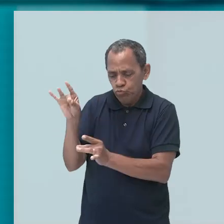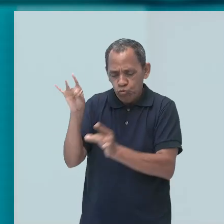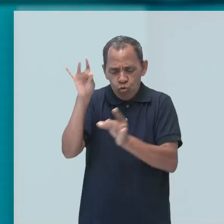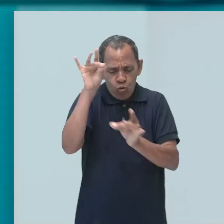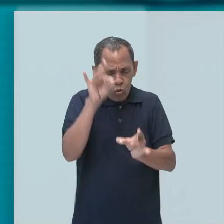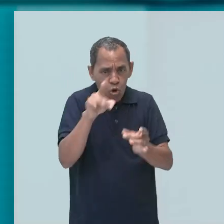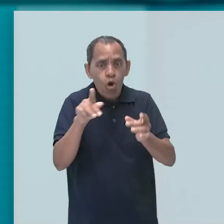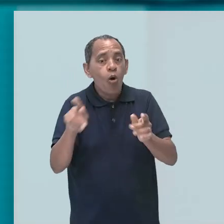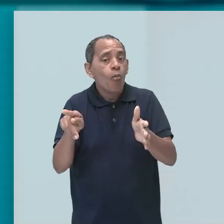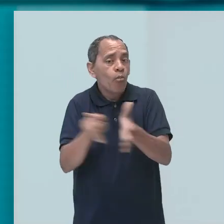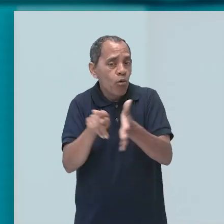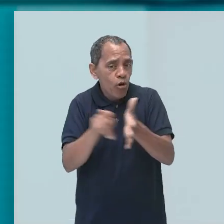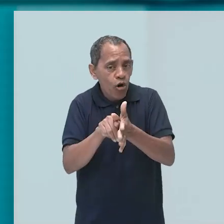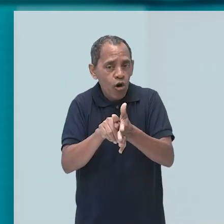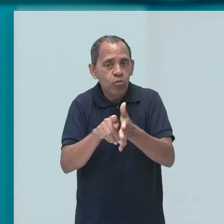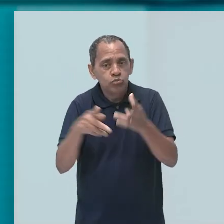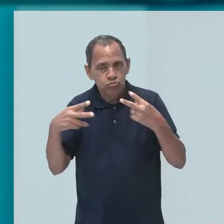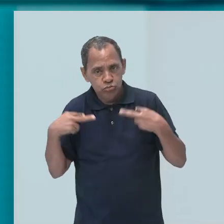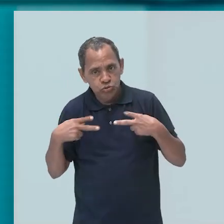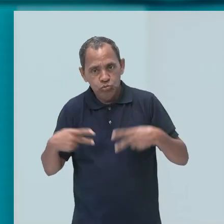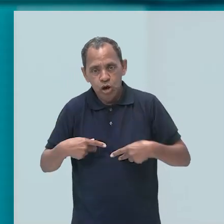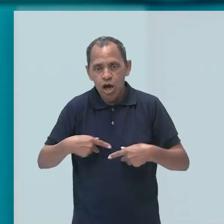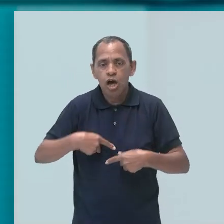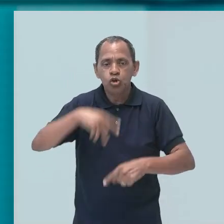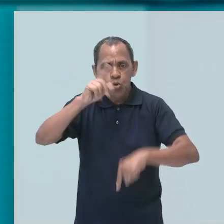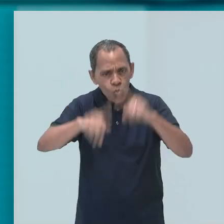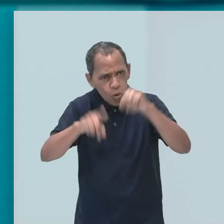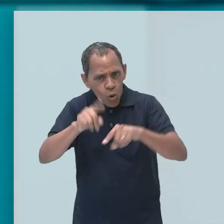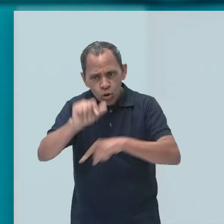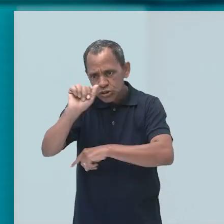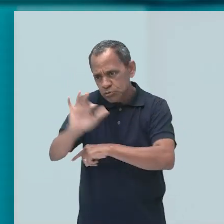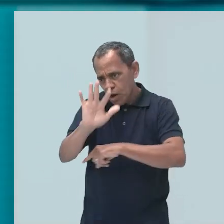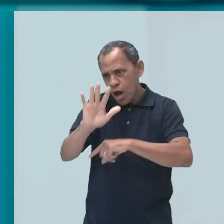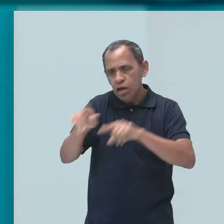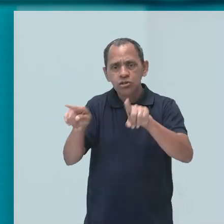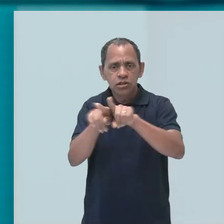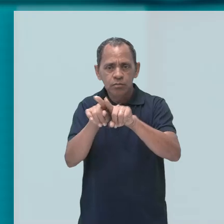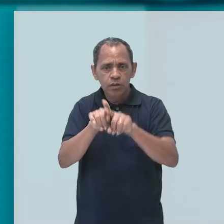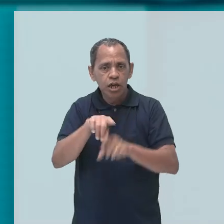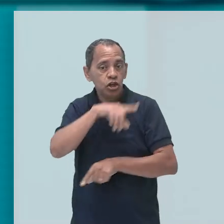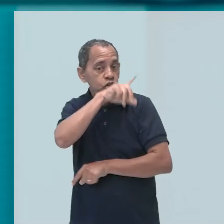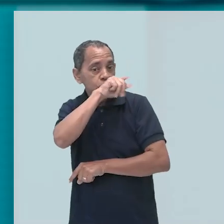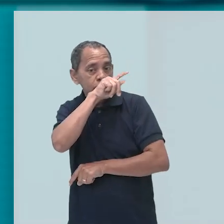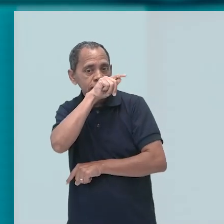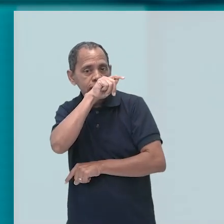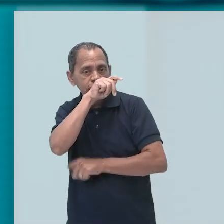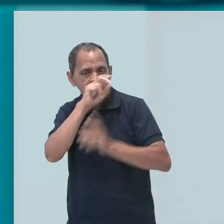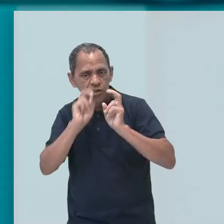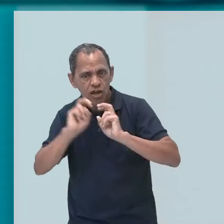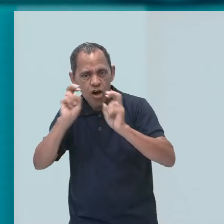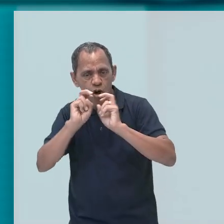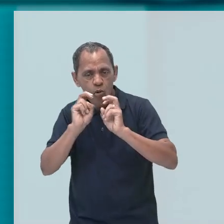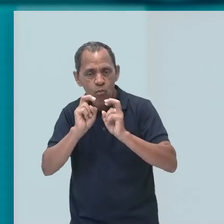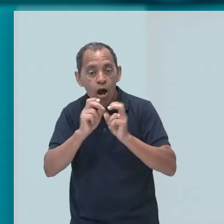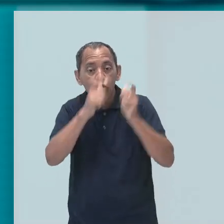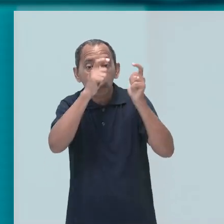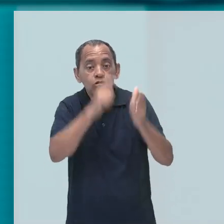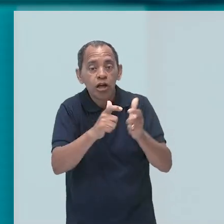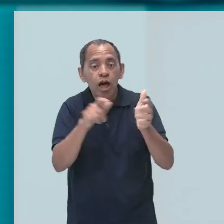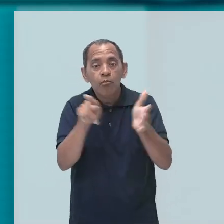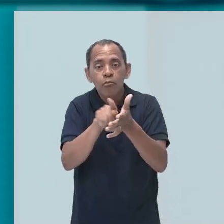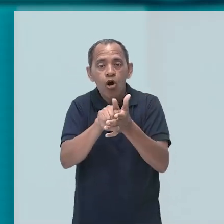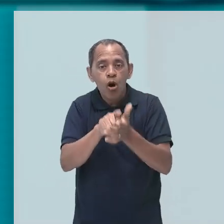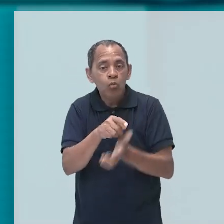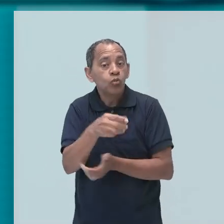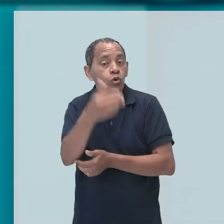ambiciosas, elas queriam o céu, não é? Vimos que aí os passarinhos que reclamavam o seu lugar ali, e a culpa era